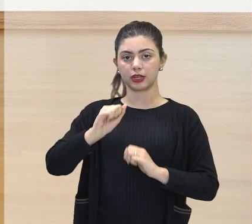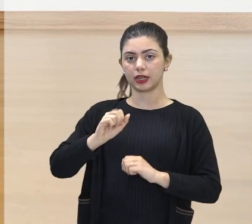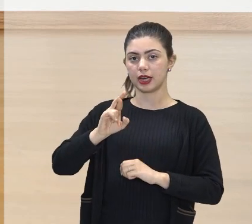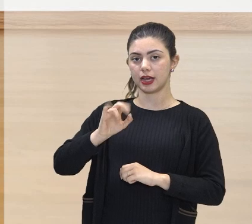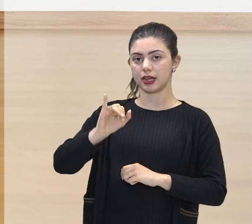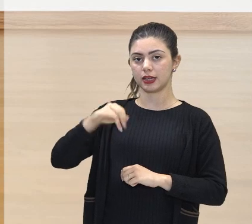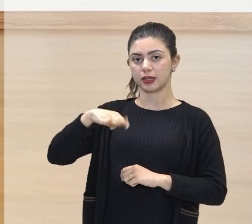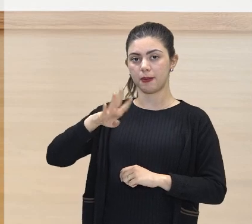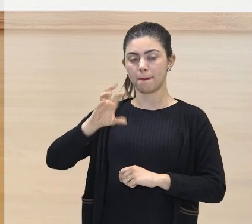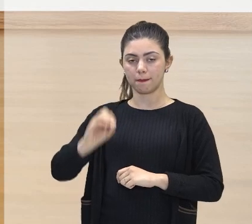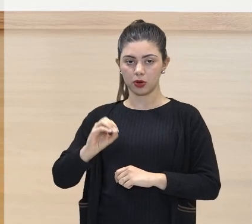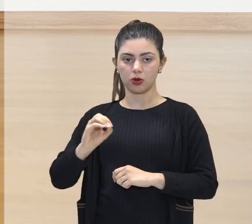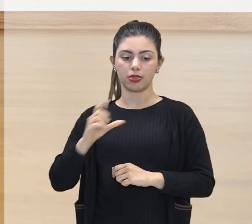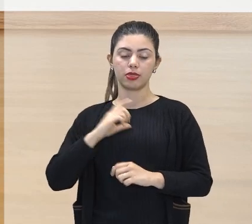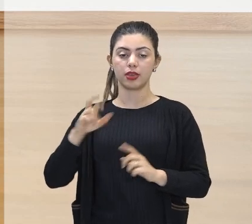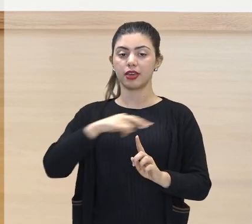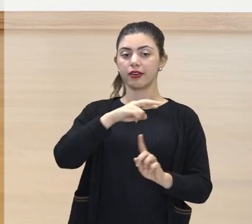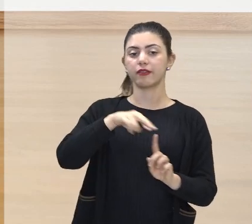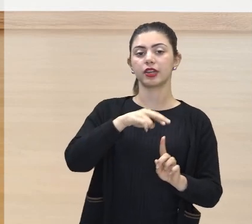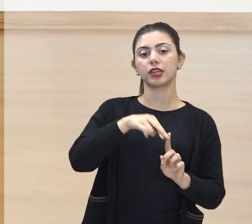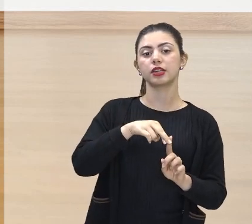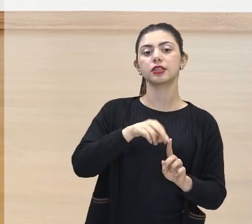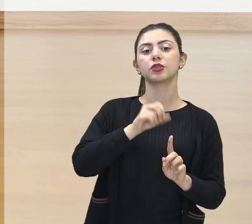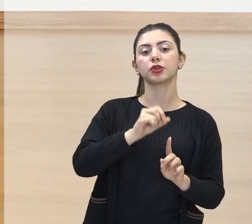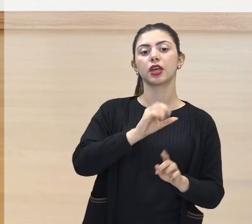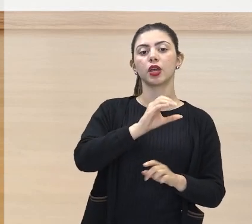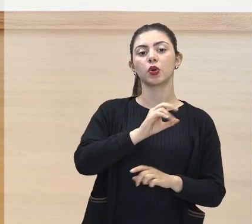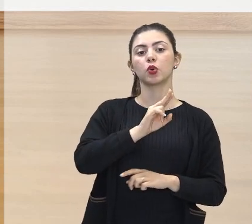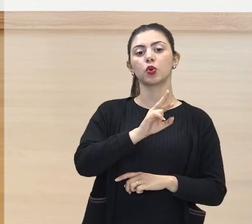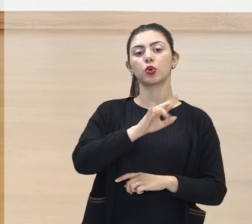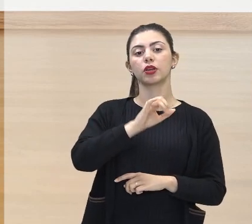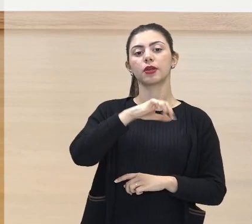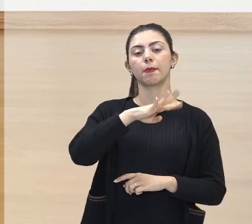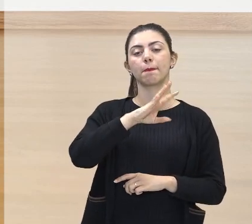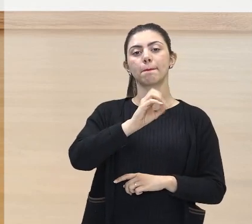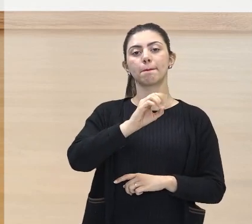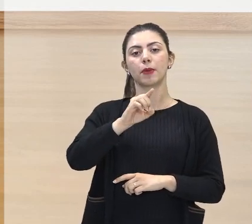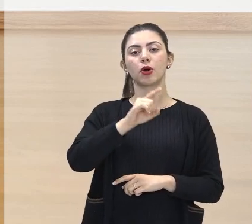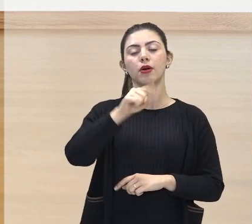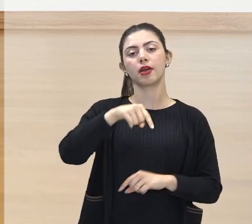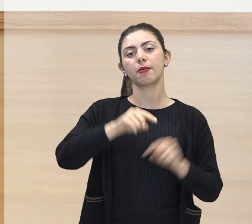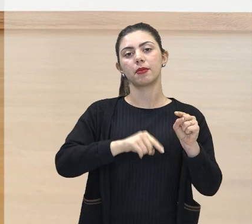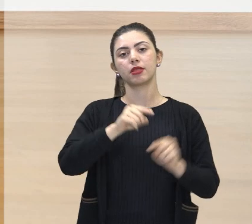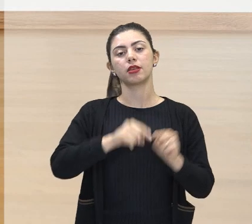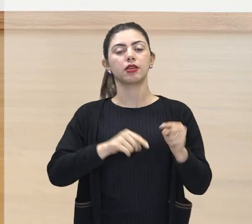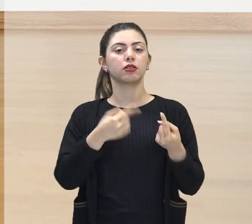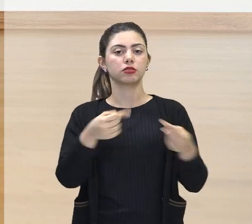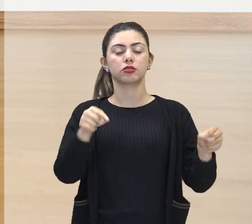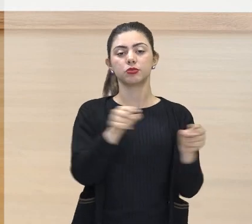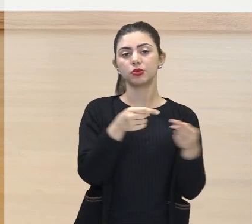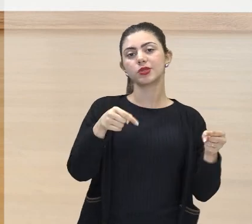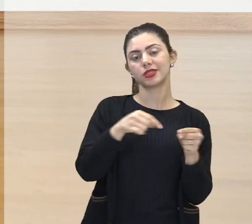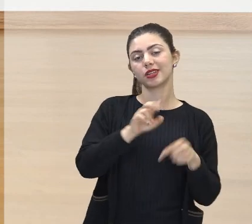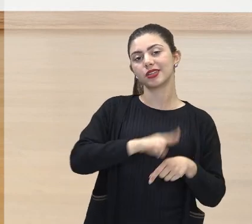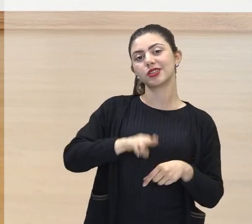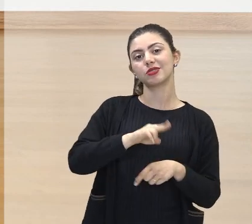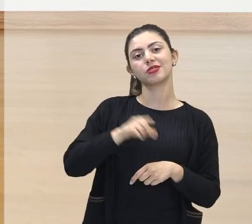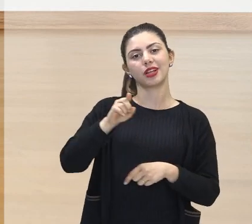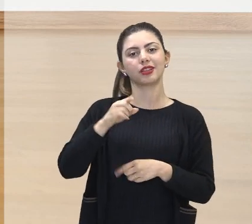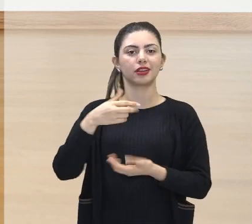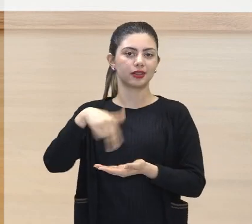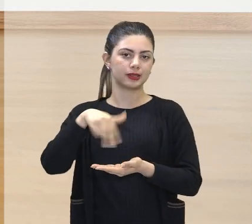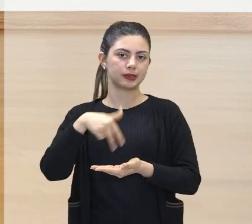ao curimbó. O que é o curimbó? O principal instrumento musical utilizado nessa manifestação folclórica.